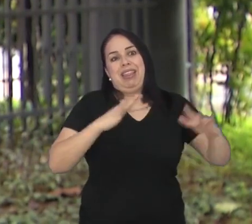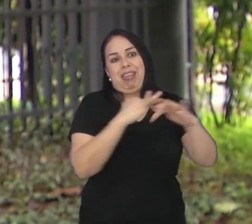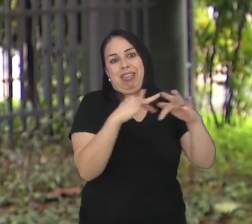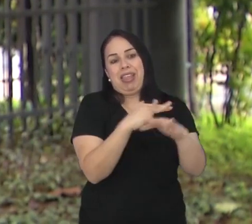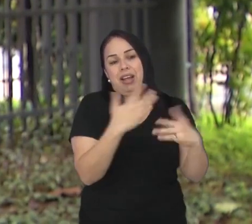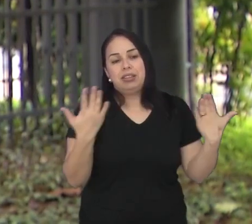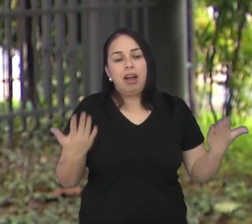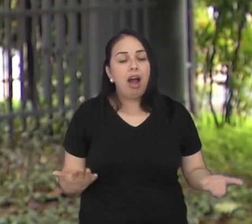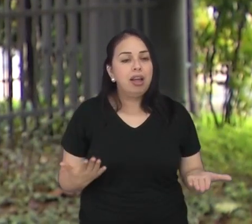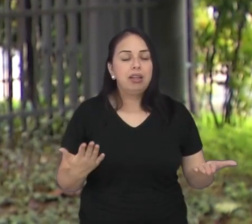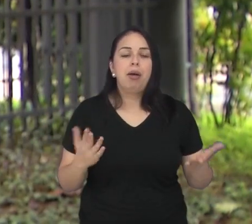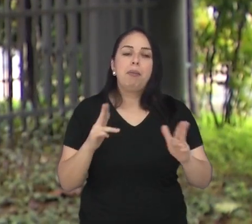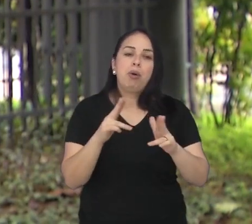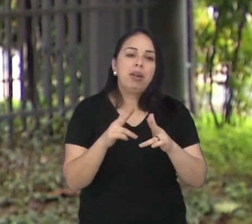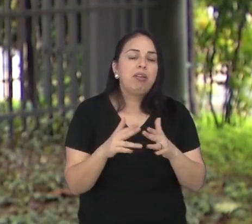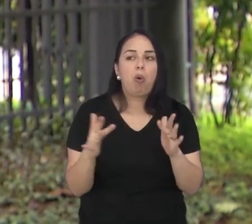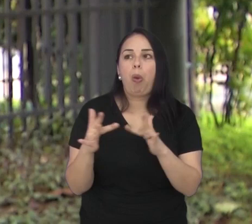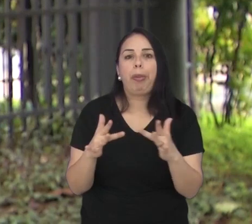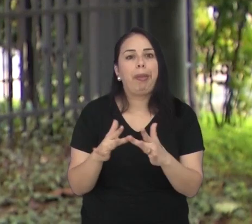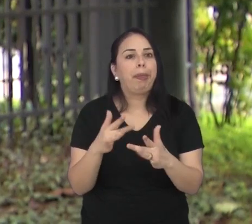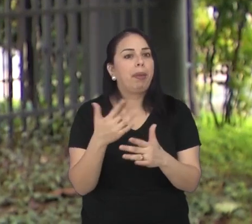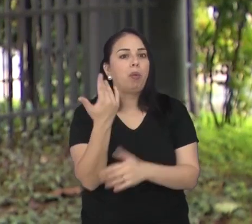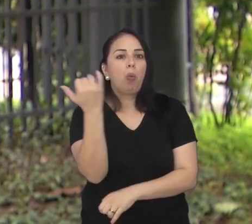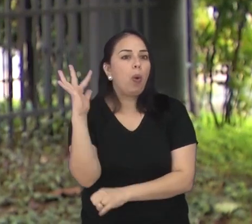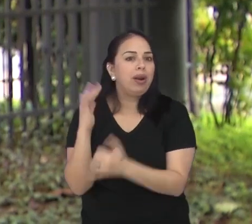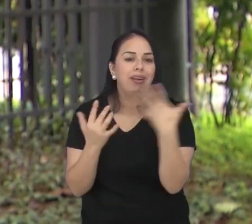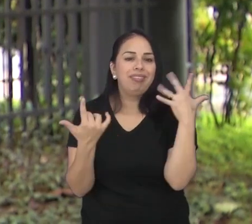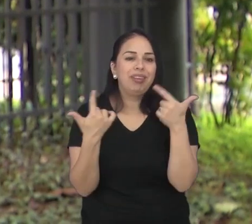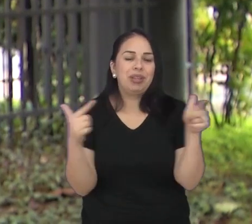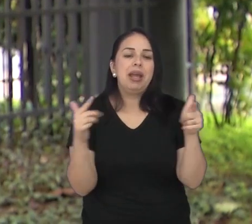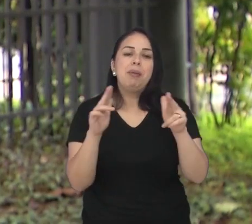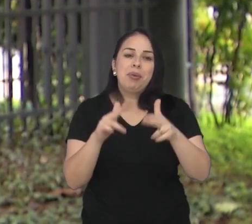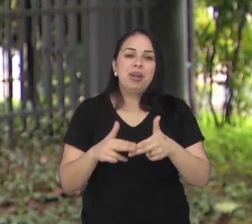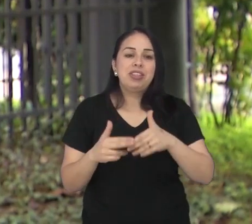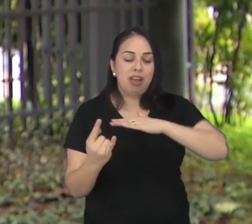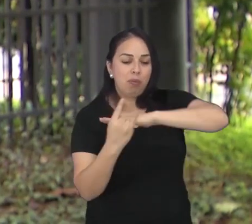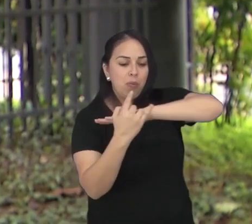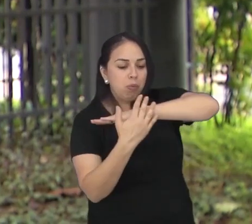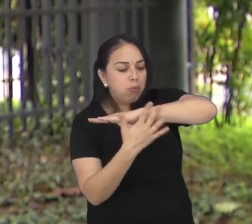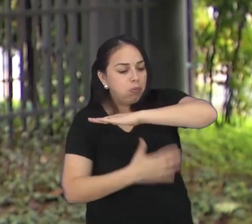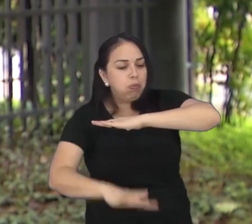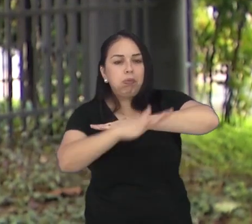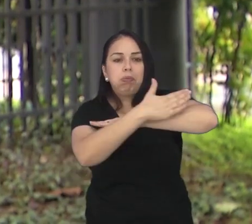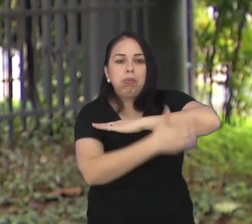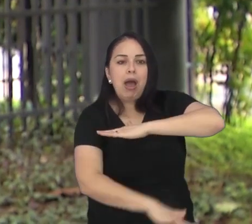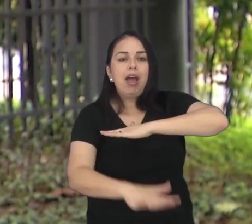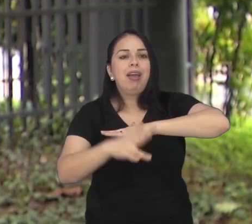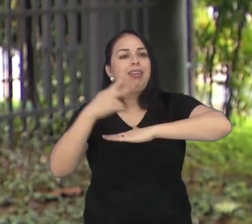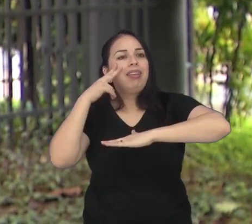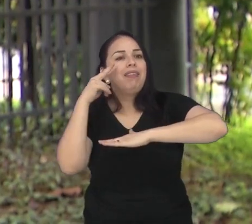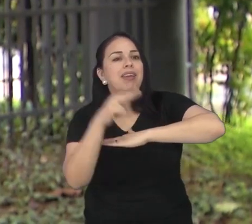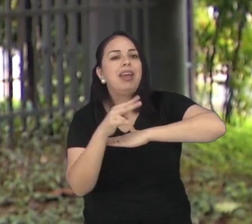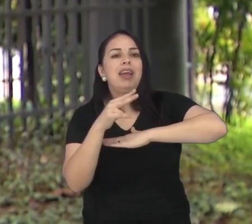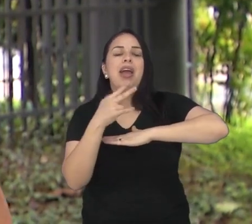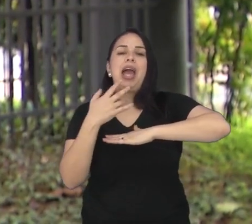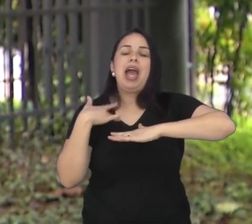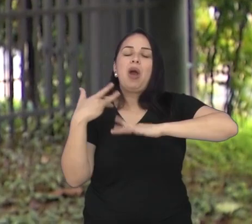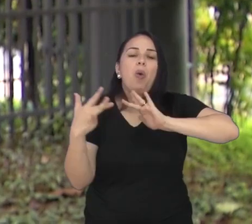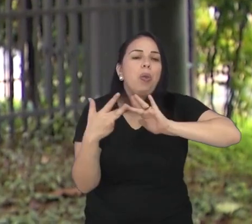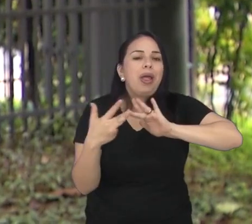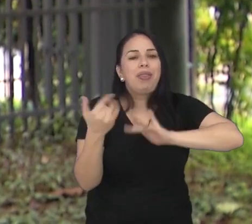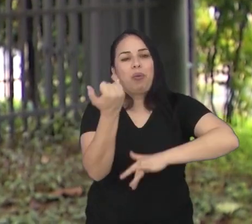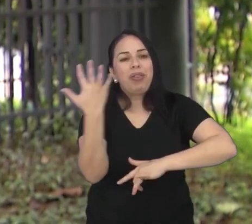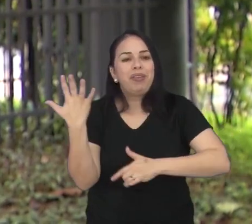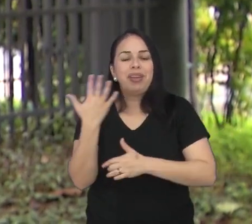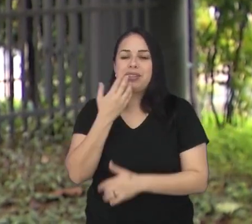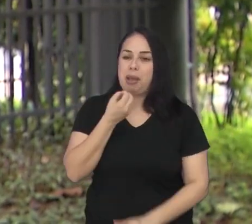e essa conexão se perde, né? Isso realmente é uma coisa que traz essa natureza para o dia a dia da pessoa e esse conforto visual,